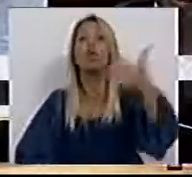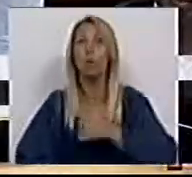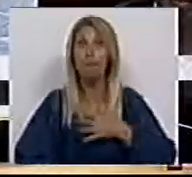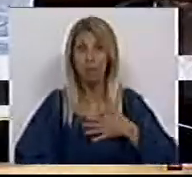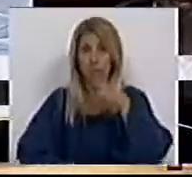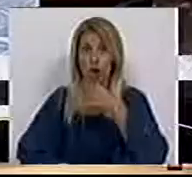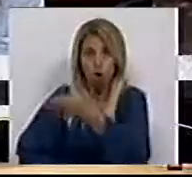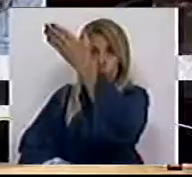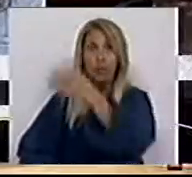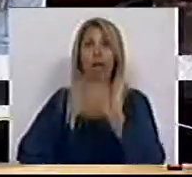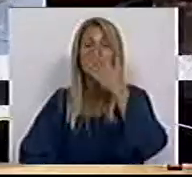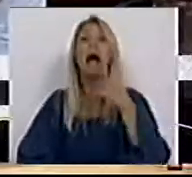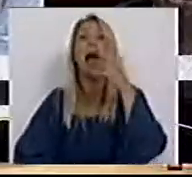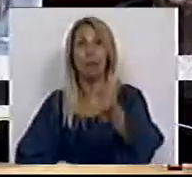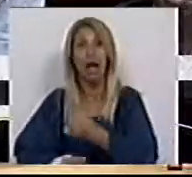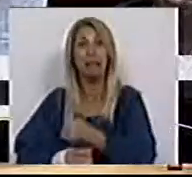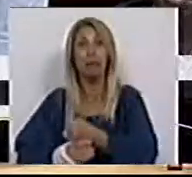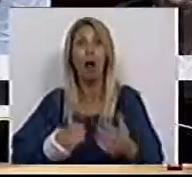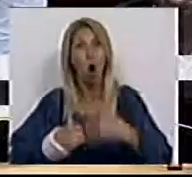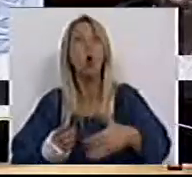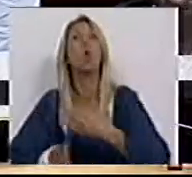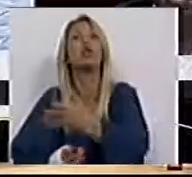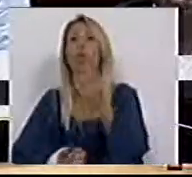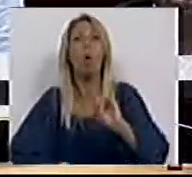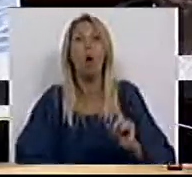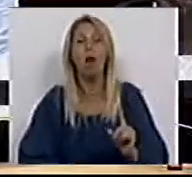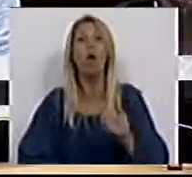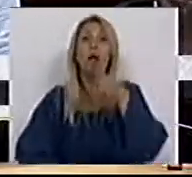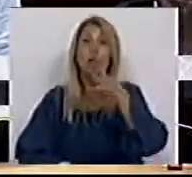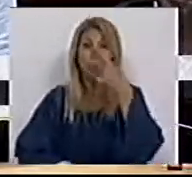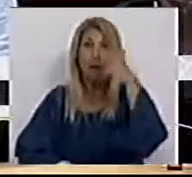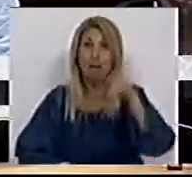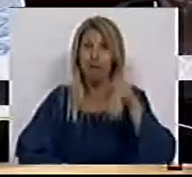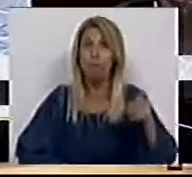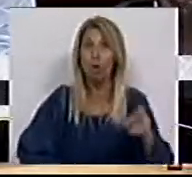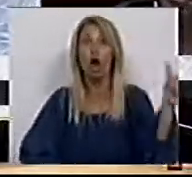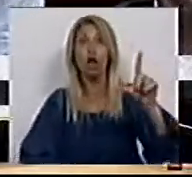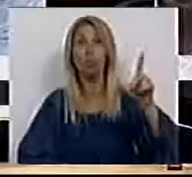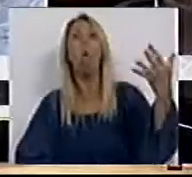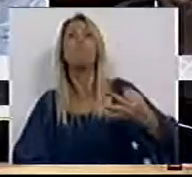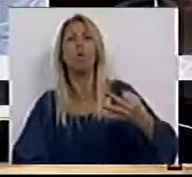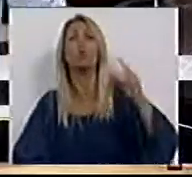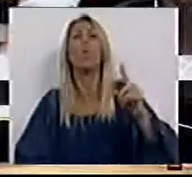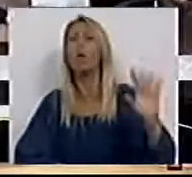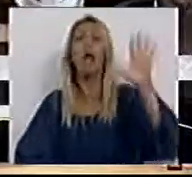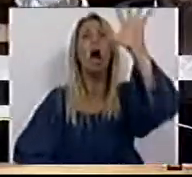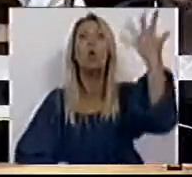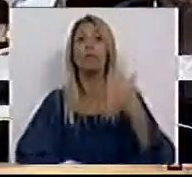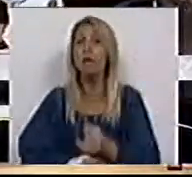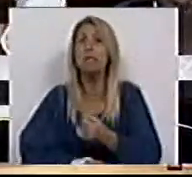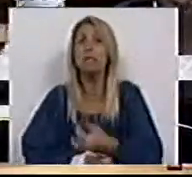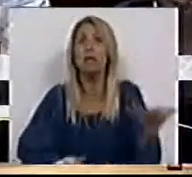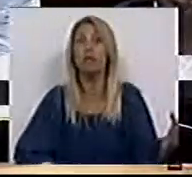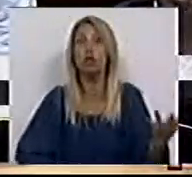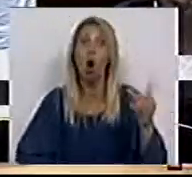a estes trabalhadores se amanhã têm um posto de trabalho, e explique às populações de Lisboa e do Porto o que é que vai acontecer aos serviços que eles achavam